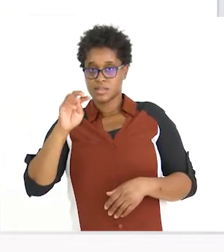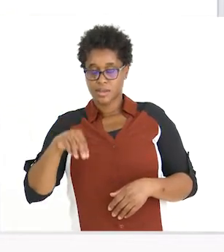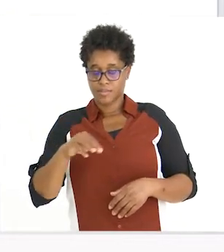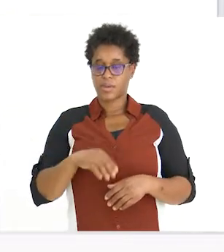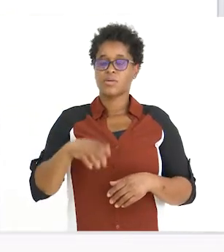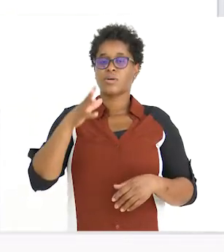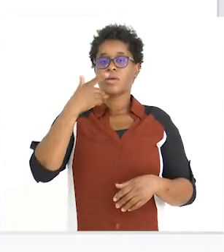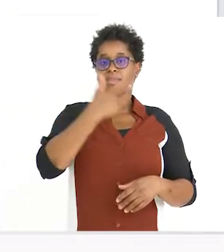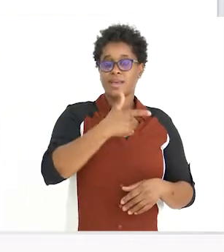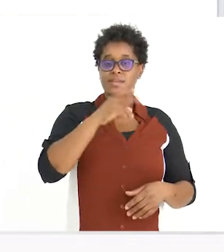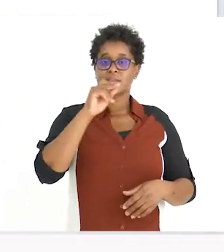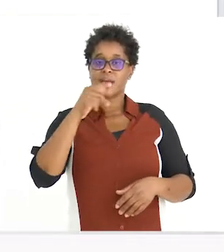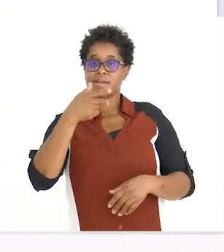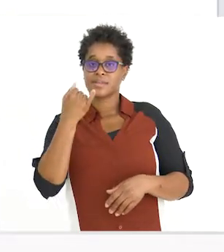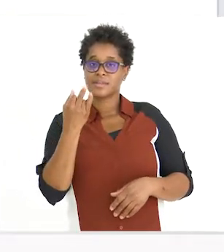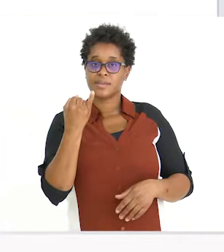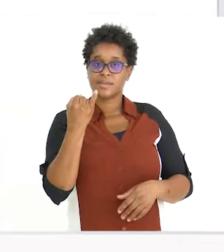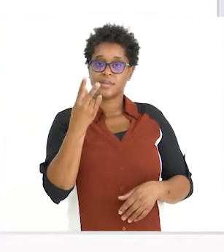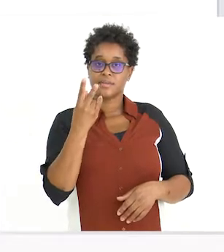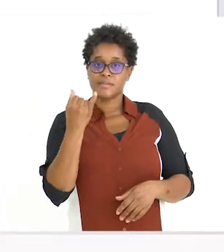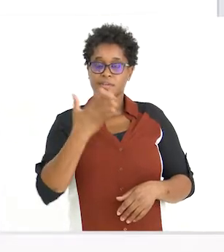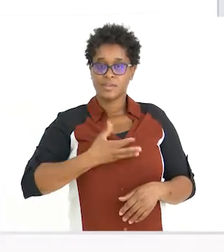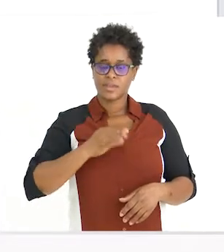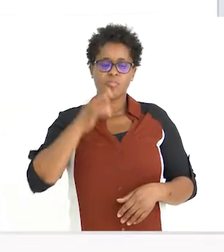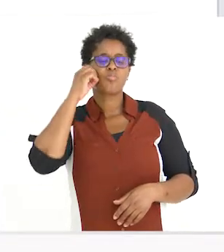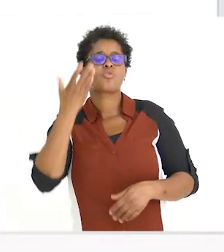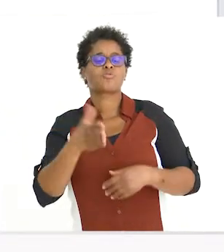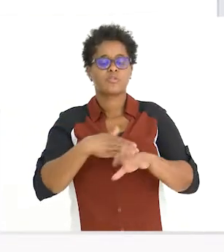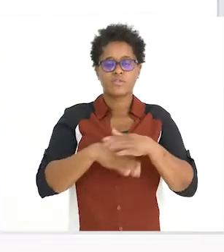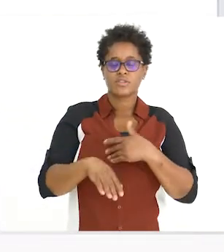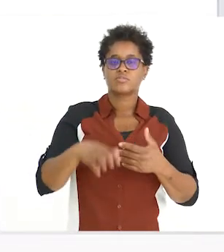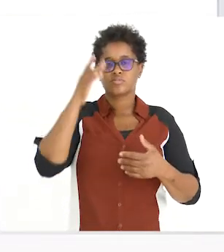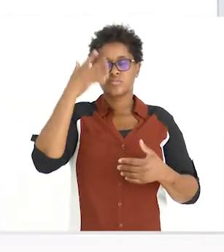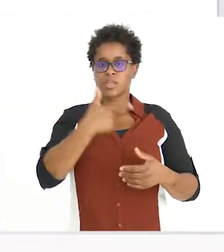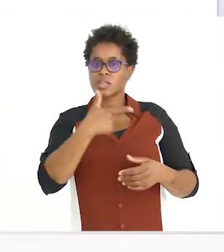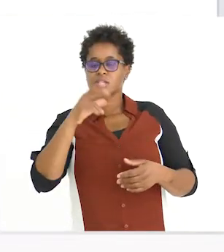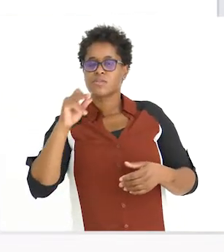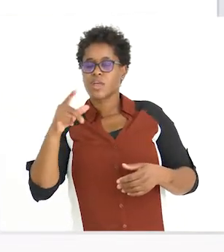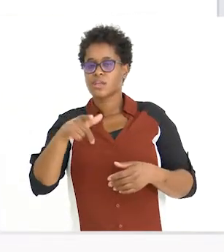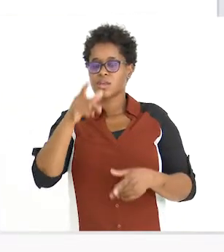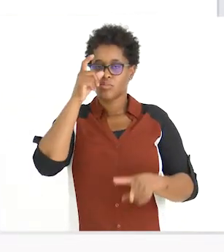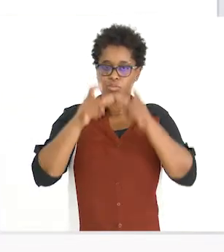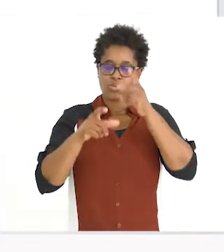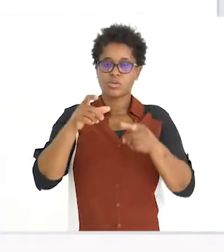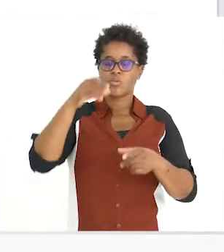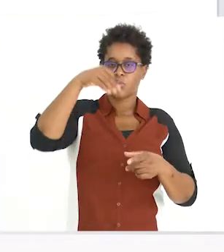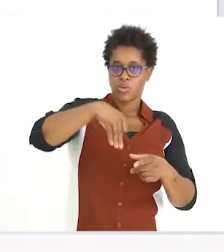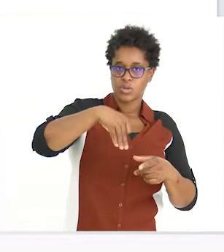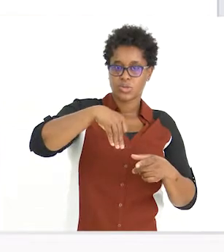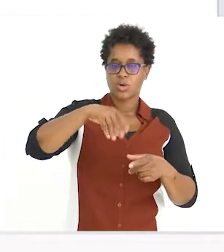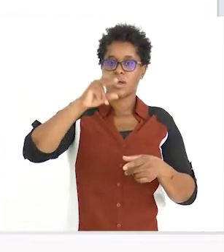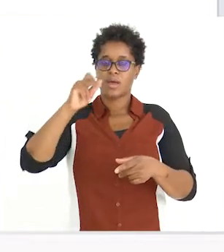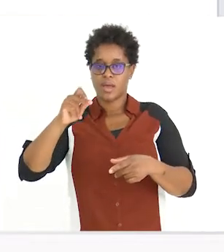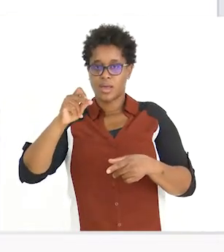atividade. Como é que nós calculamos a taxa de atividade? É a população ativa a dividir